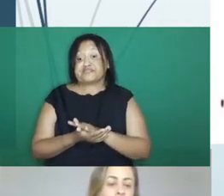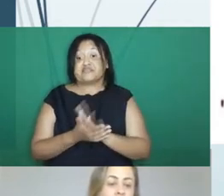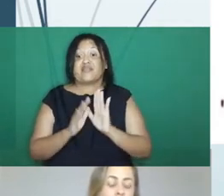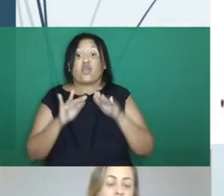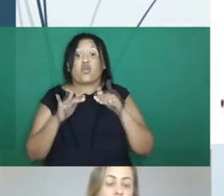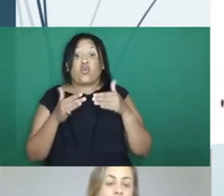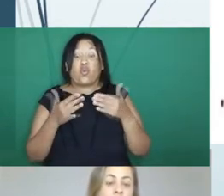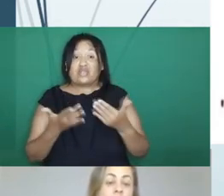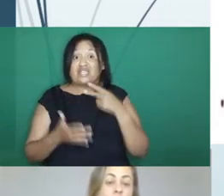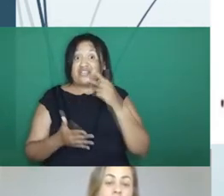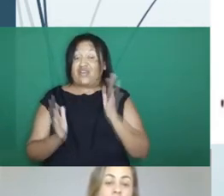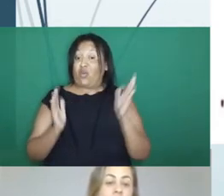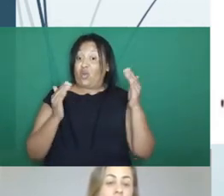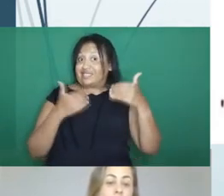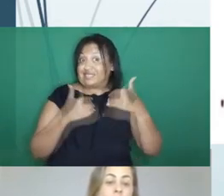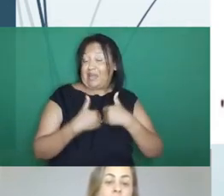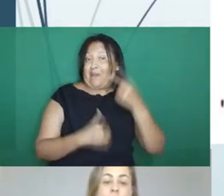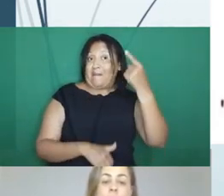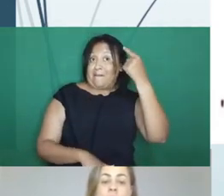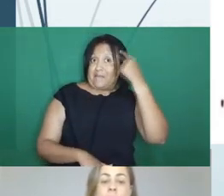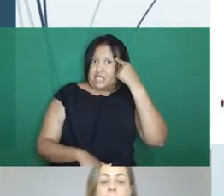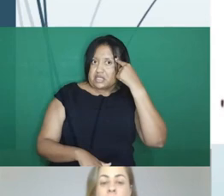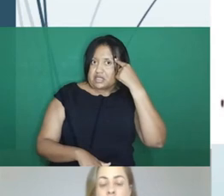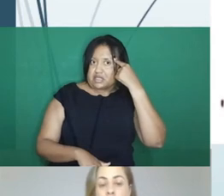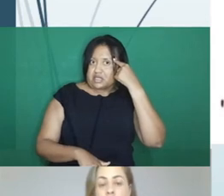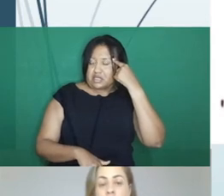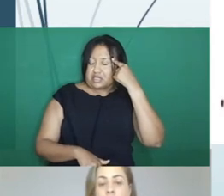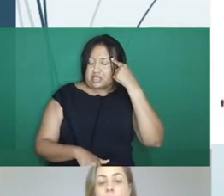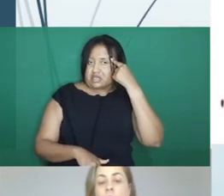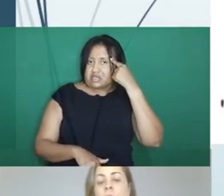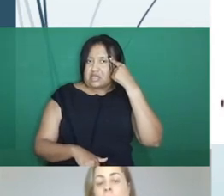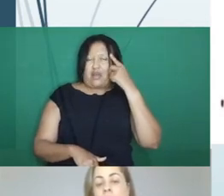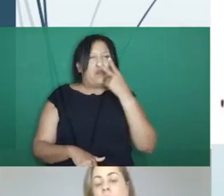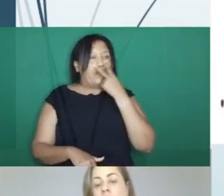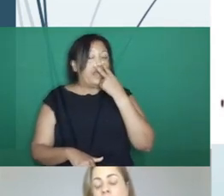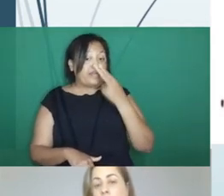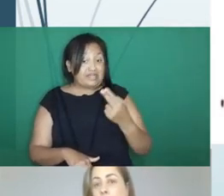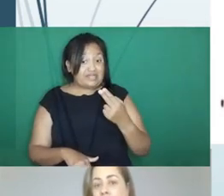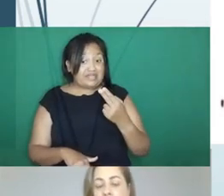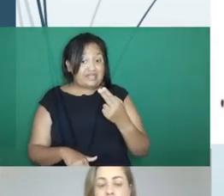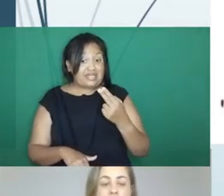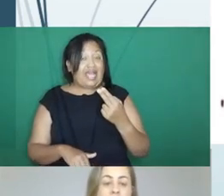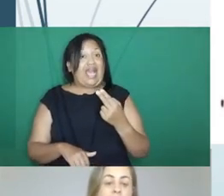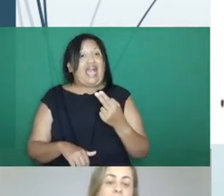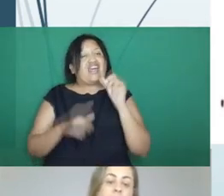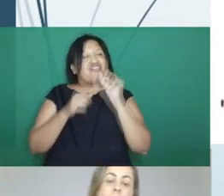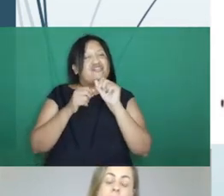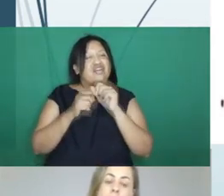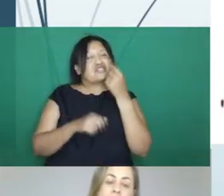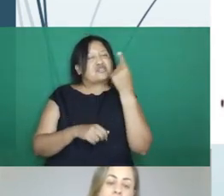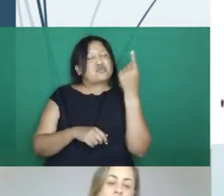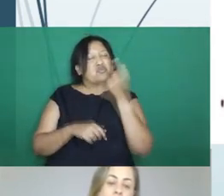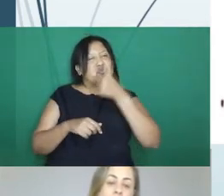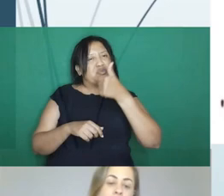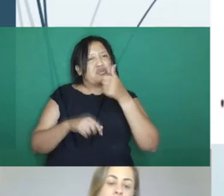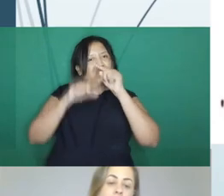então vamos lá quando ele diz o que as pessoas pensam que o espectro autista parece aí ela Traz esse primeiro